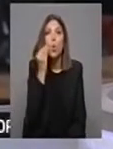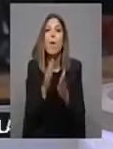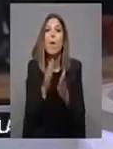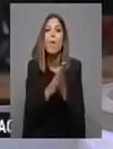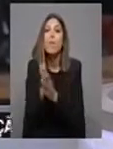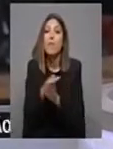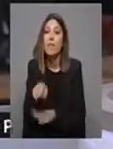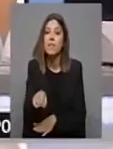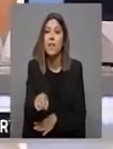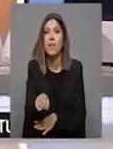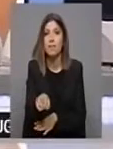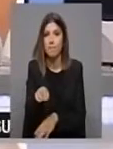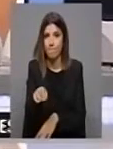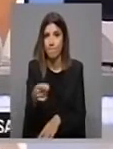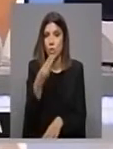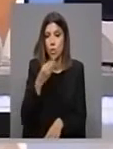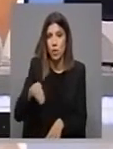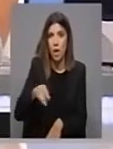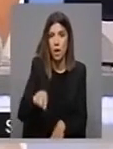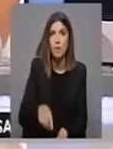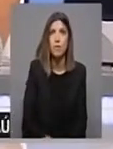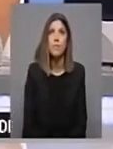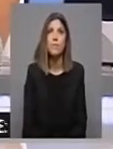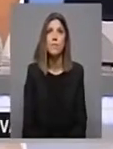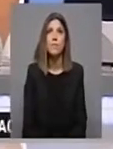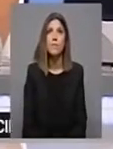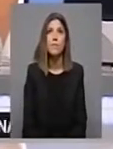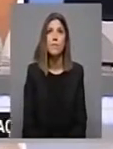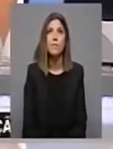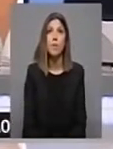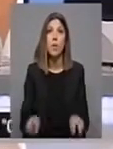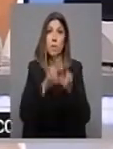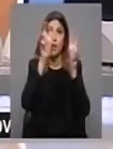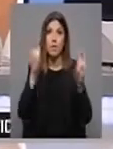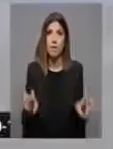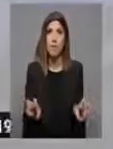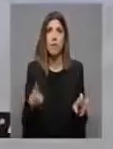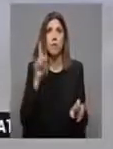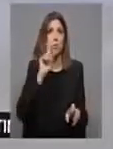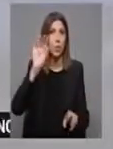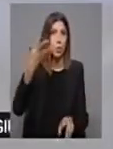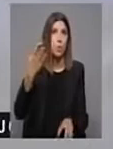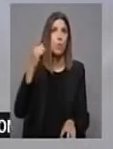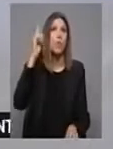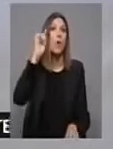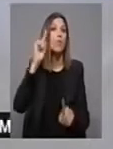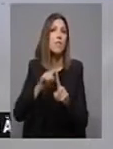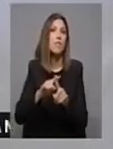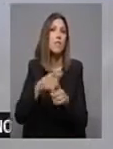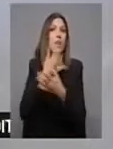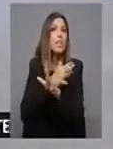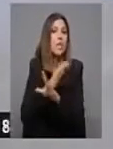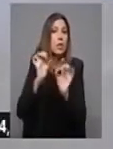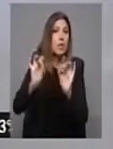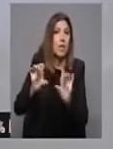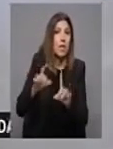dispor. Assim, à primeira vista, salta logo a importância desta plataforma para a prevenção dos incêndios, nomeadamente até a limpeza